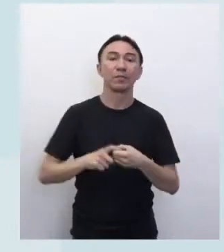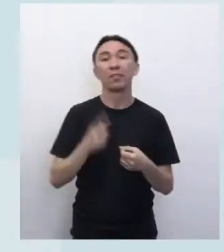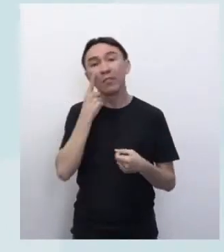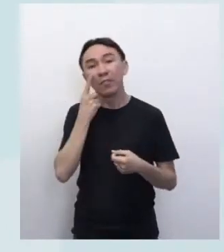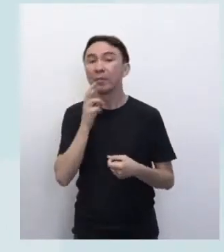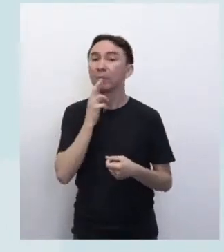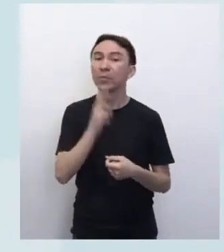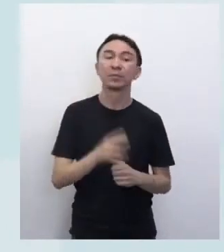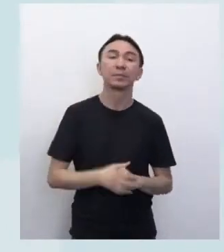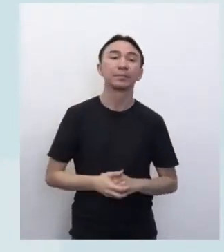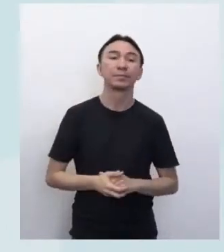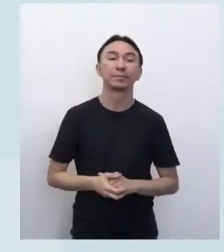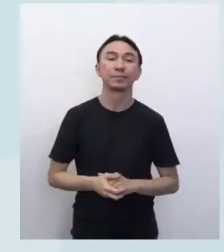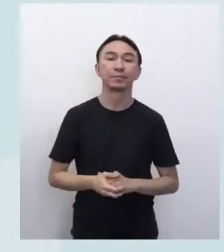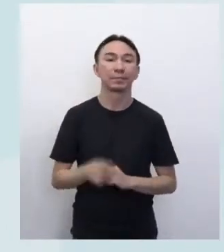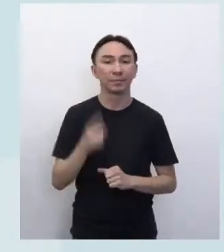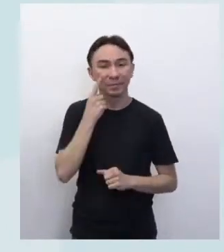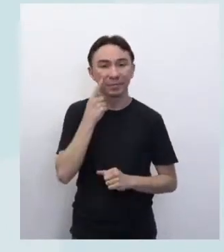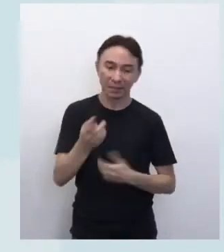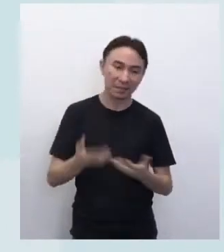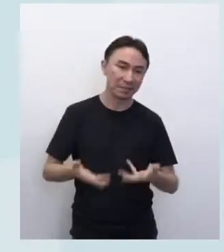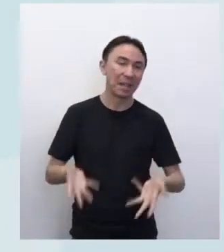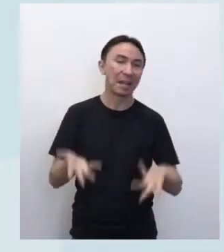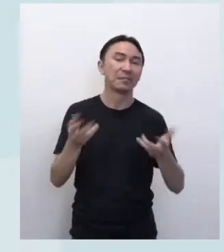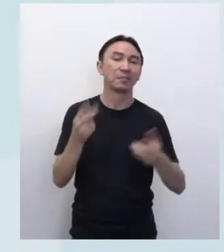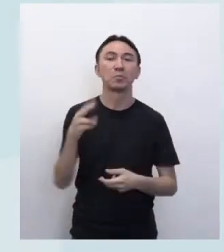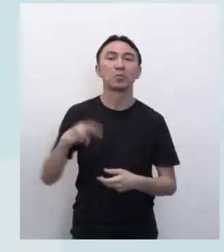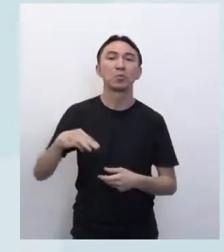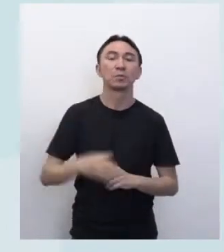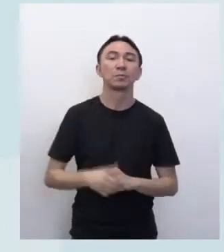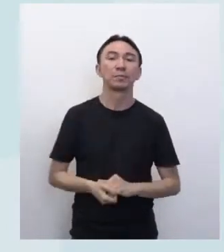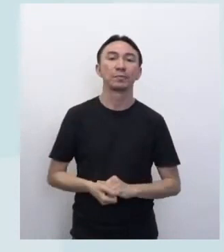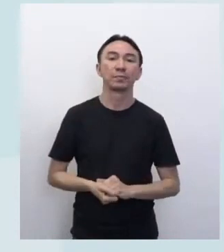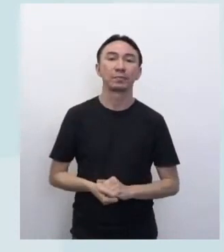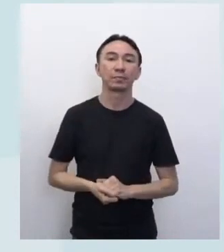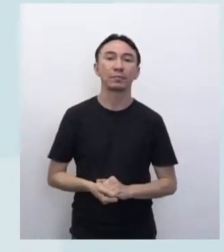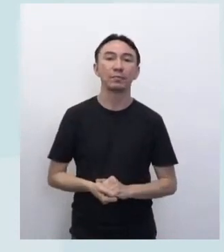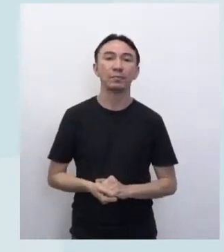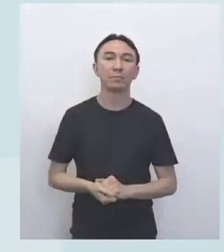verificar a resposta. Go there, have fun. Se divirtam. 2 minutos.